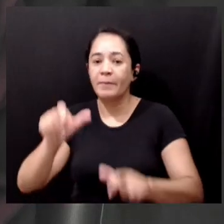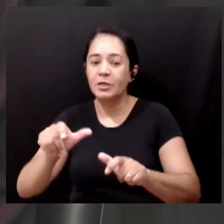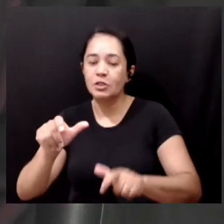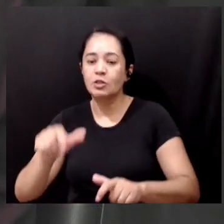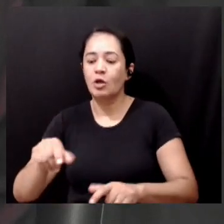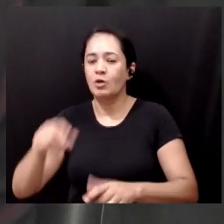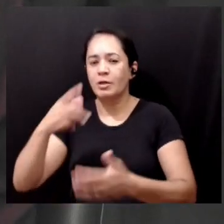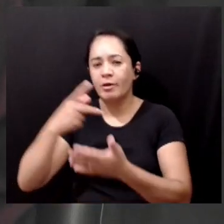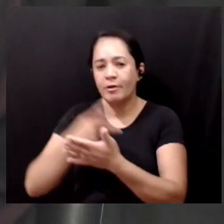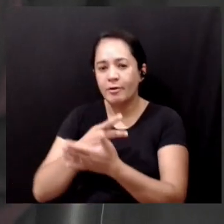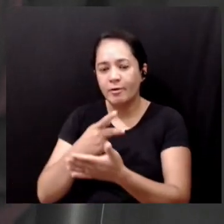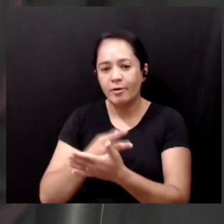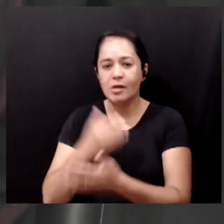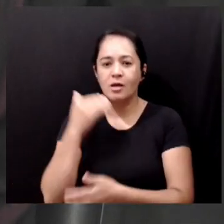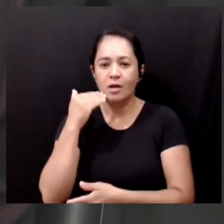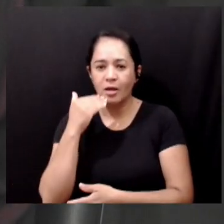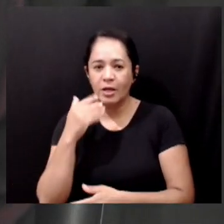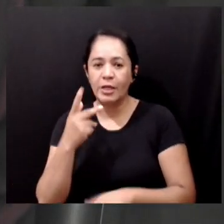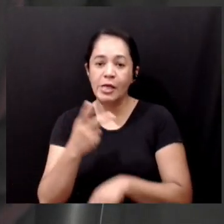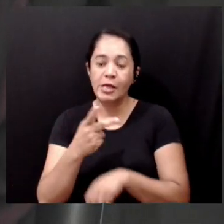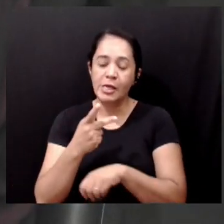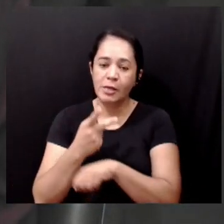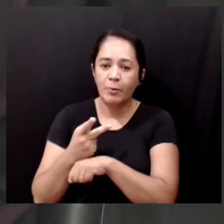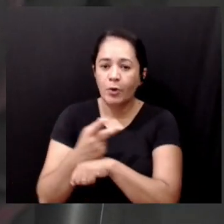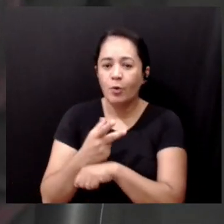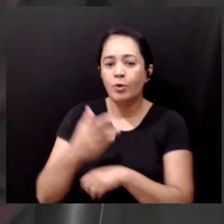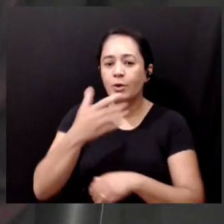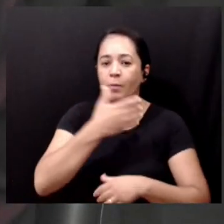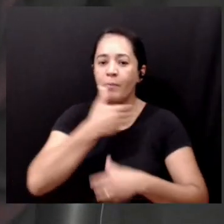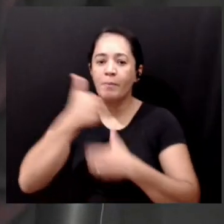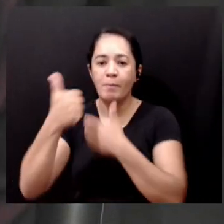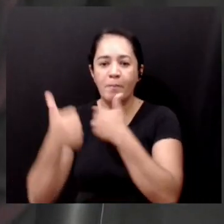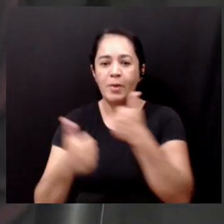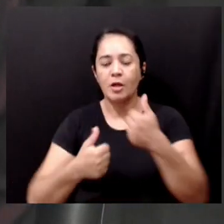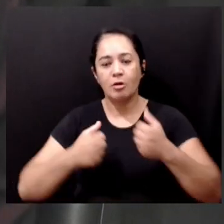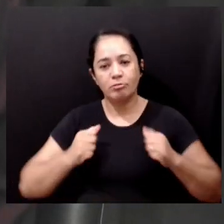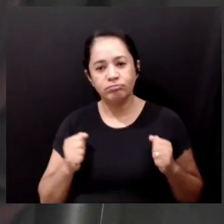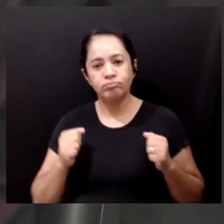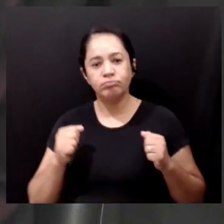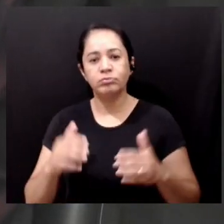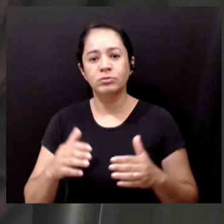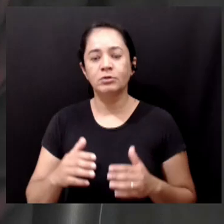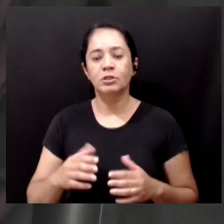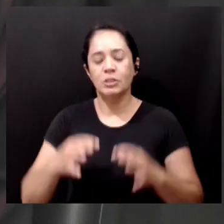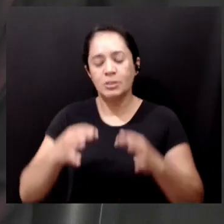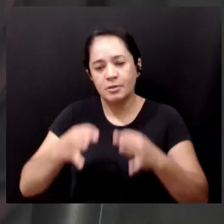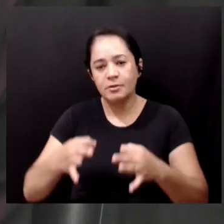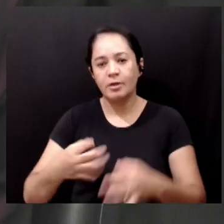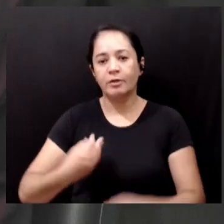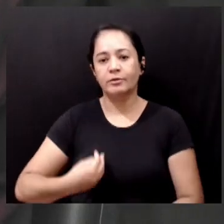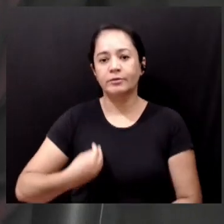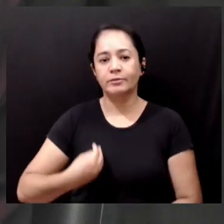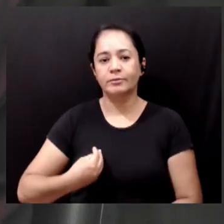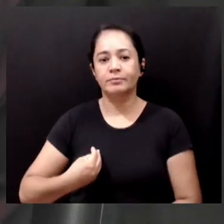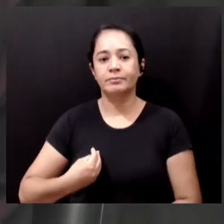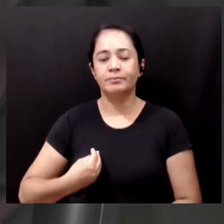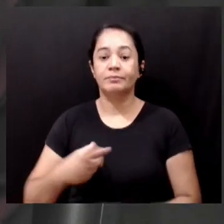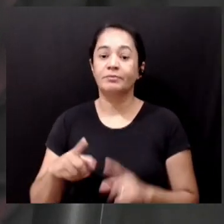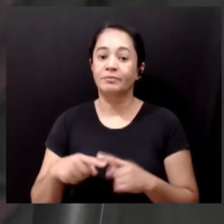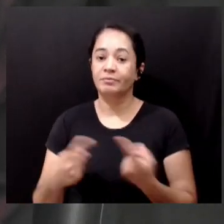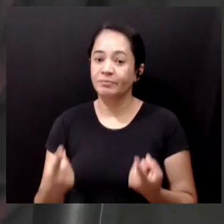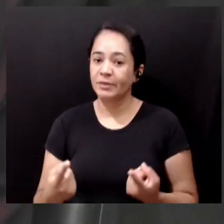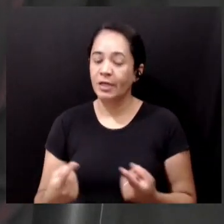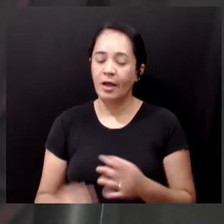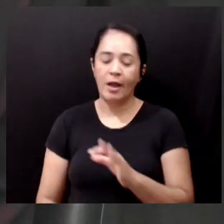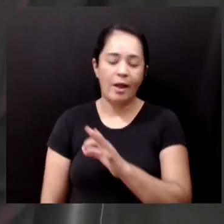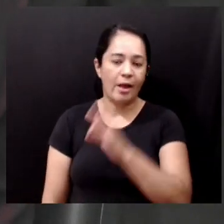que buscam sempre o melhor, que buscam sempre estar correto nas situações. Mas óbvio que ela se espelha em algo,